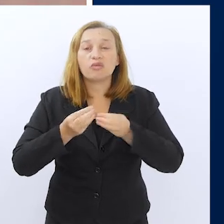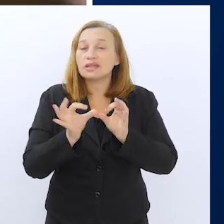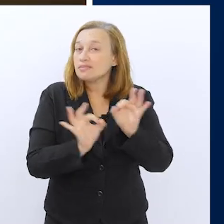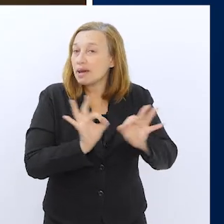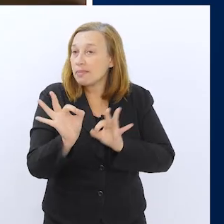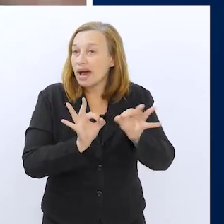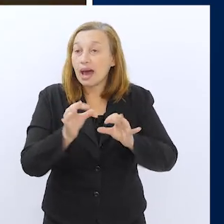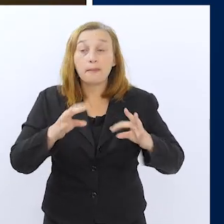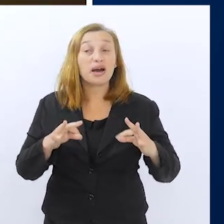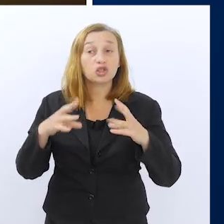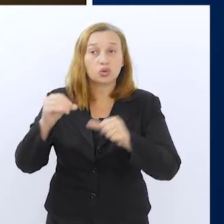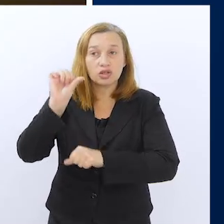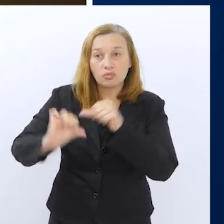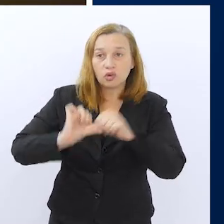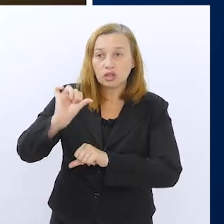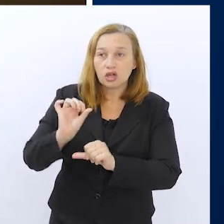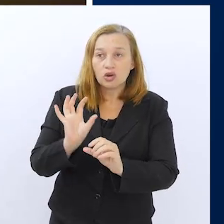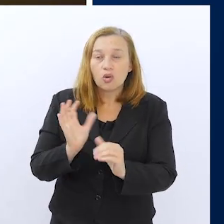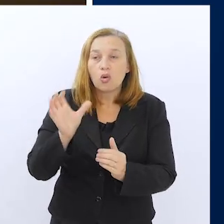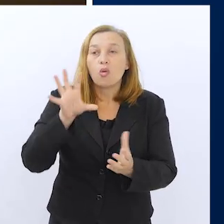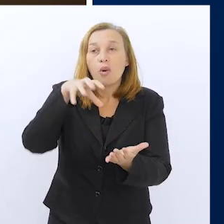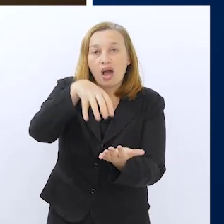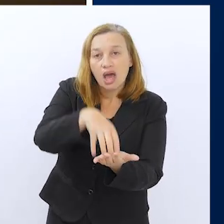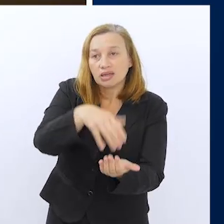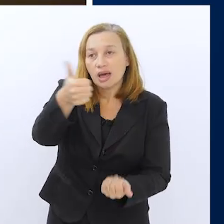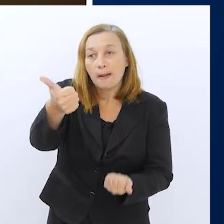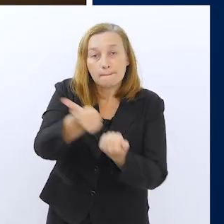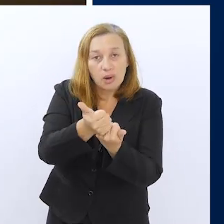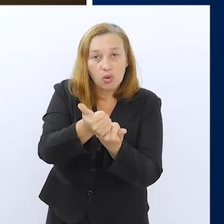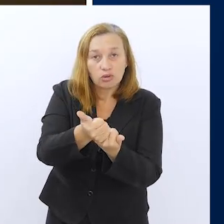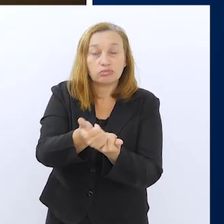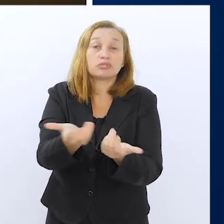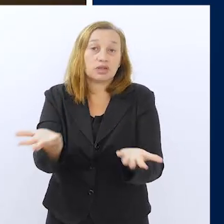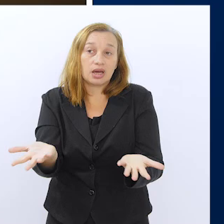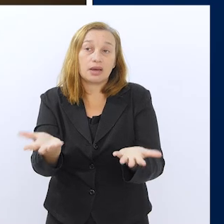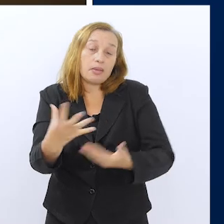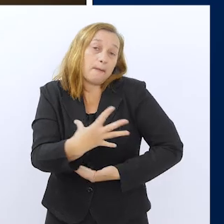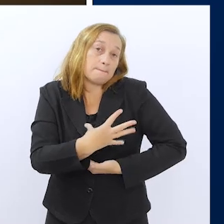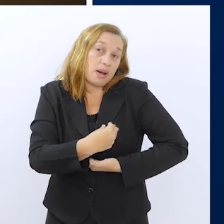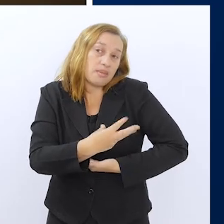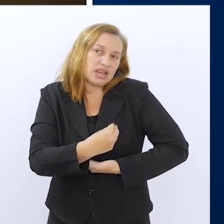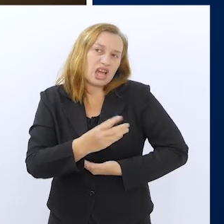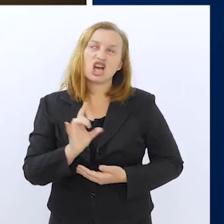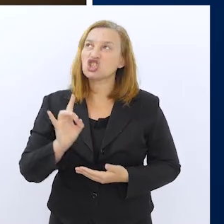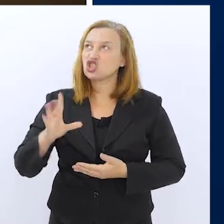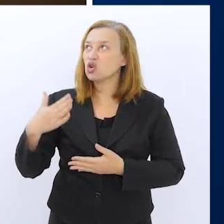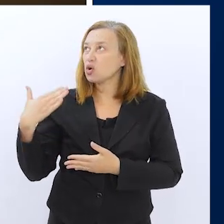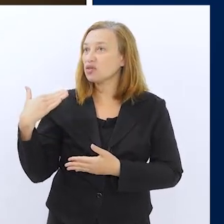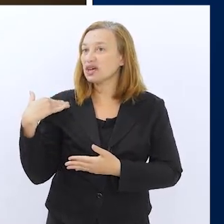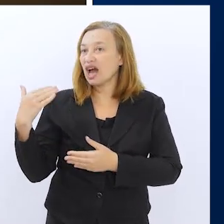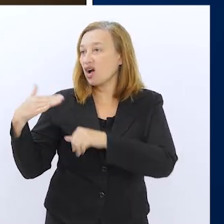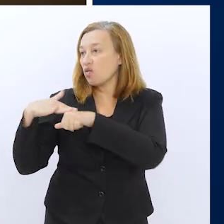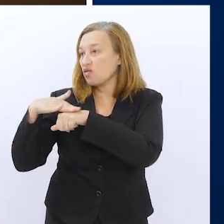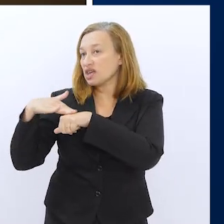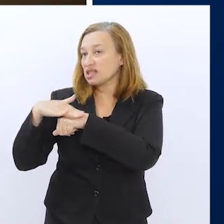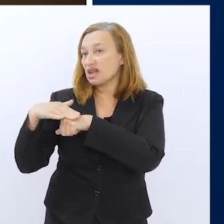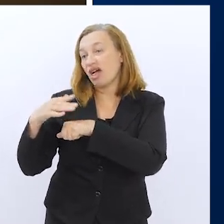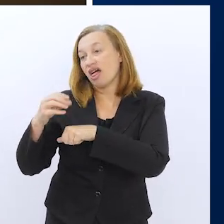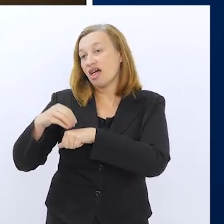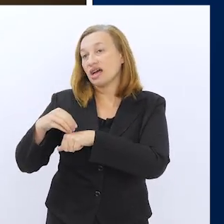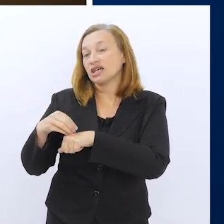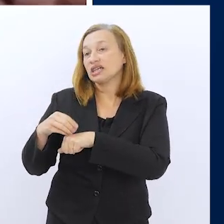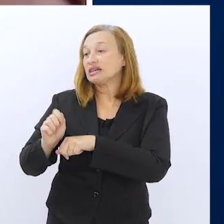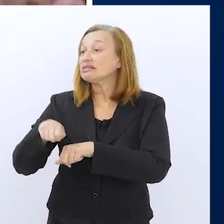o manejo dessas mudanças, uma rede de apoio que a apoie a amamentar, porque não adianta ter uma rede de apoio que vai ficar do lado falando